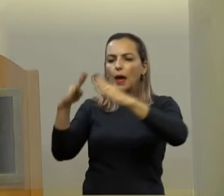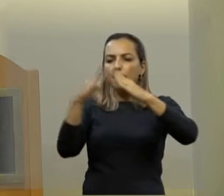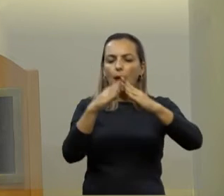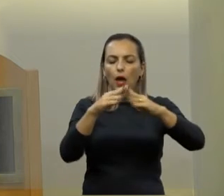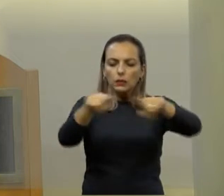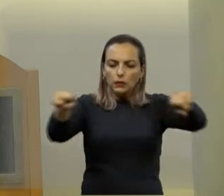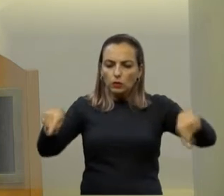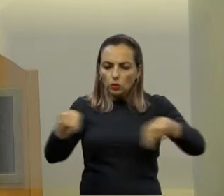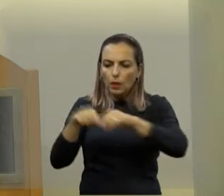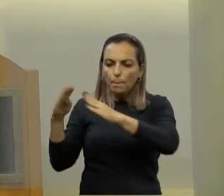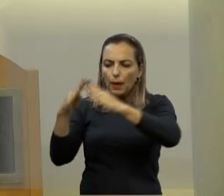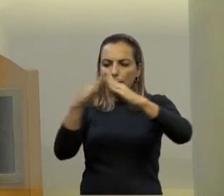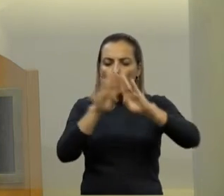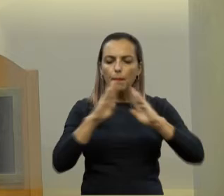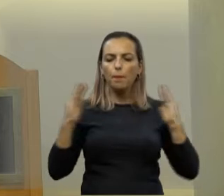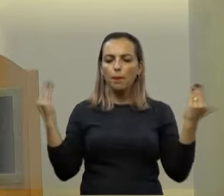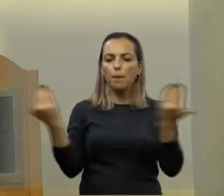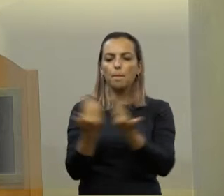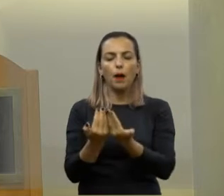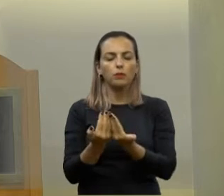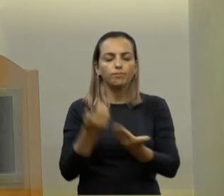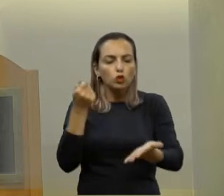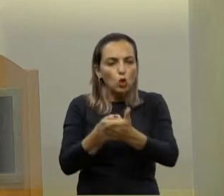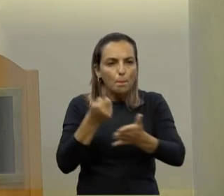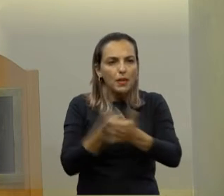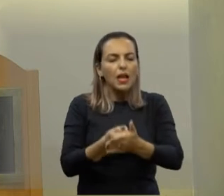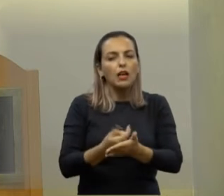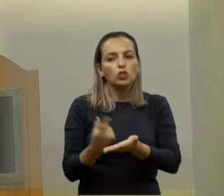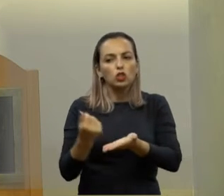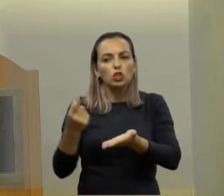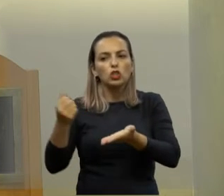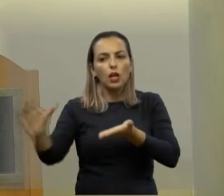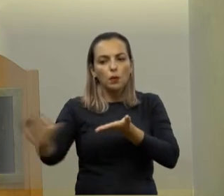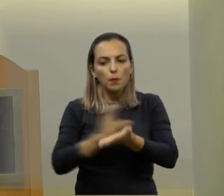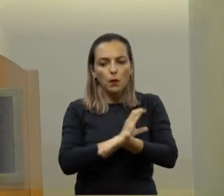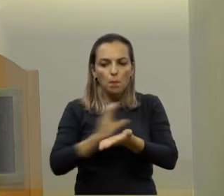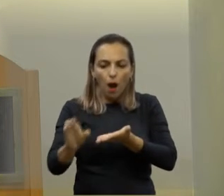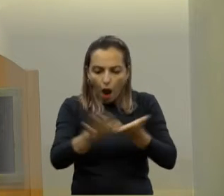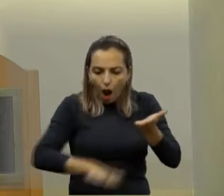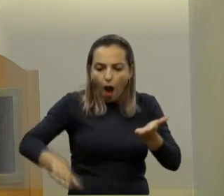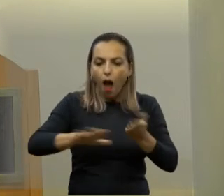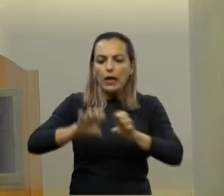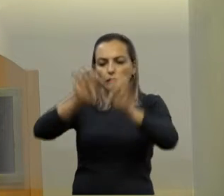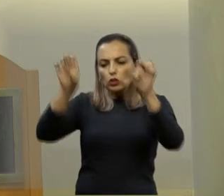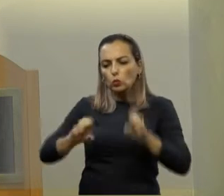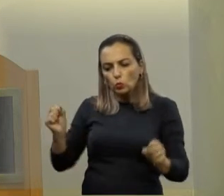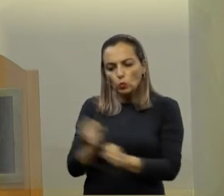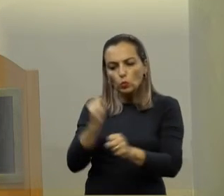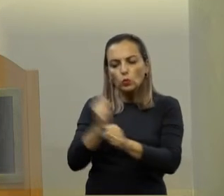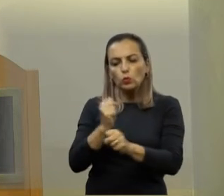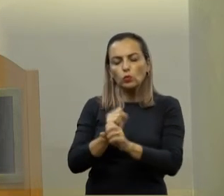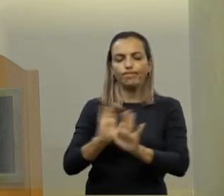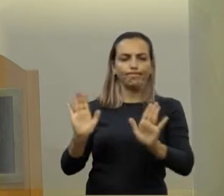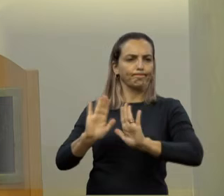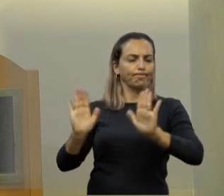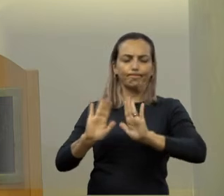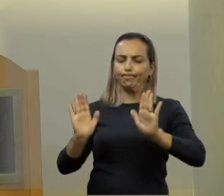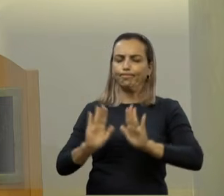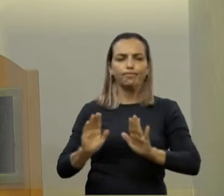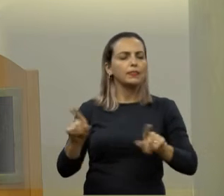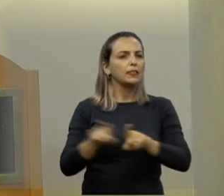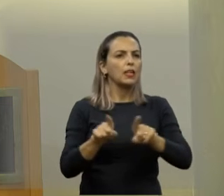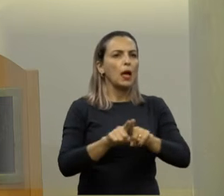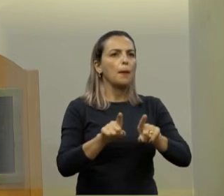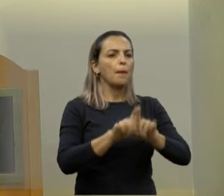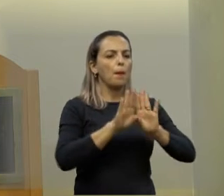obrigados a fazer escontra partidas em infraestrutura no seu entorno não estamos falando em